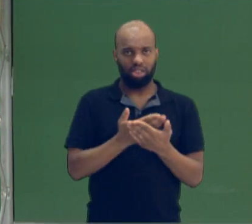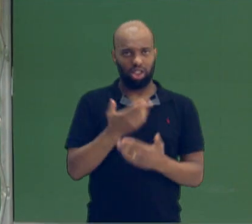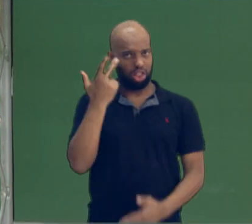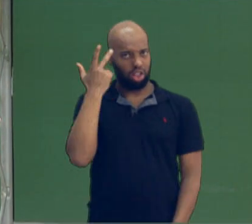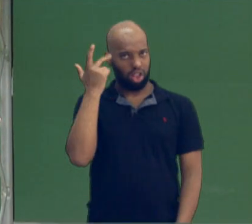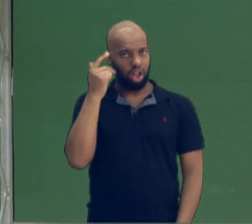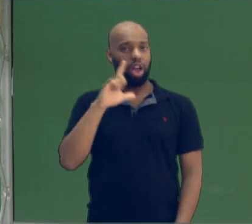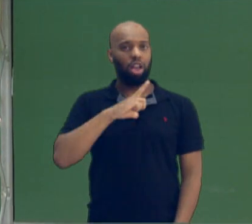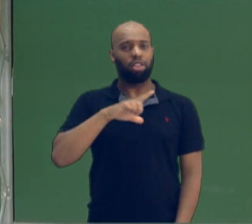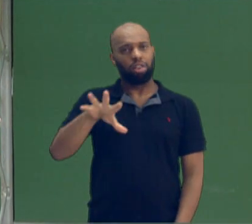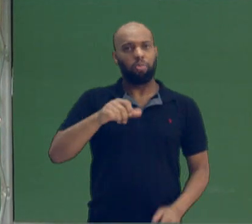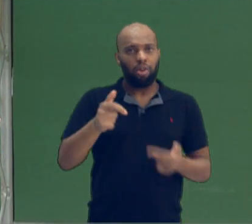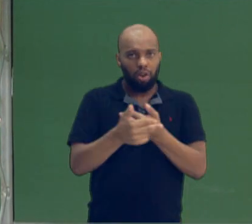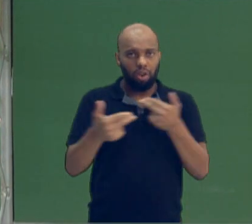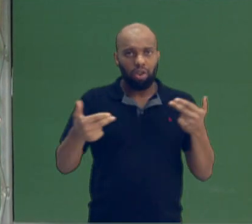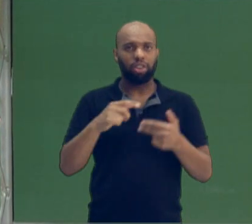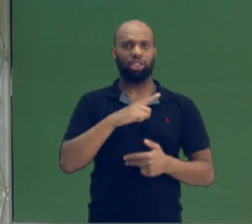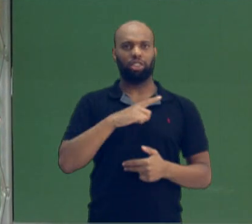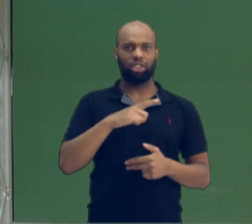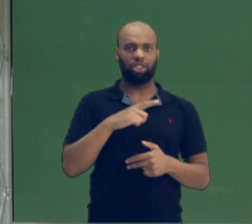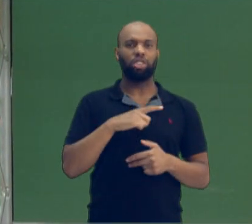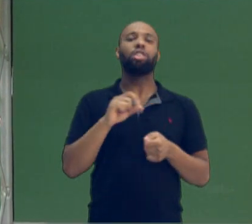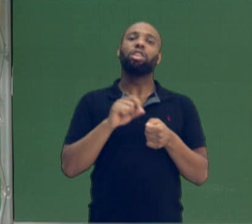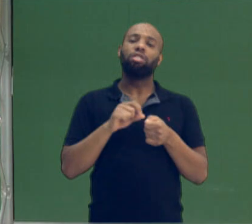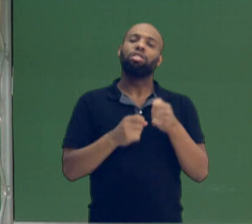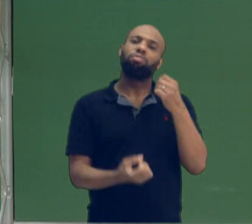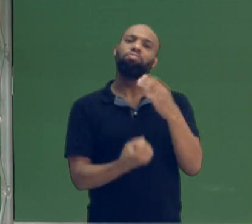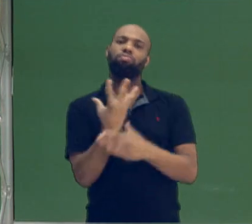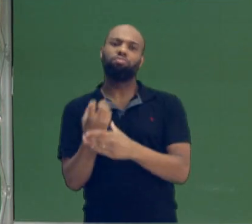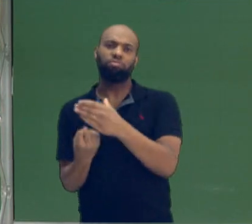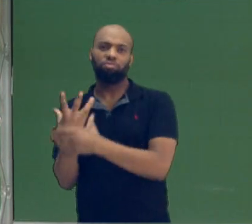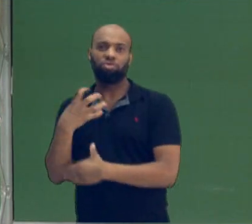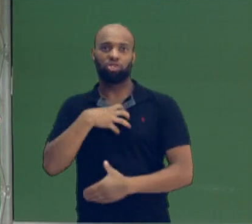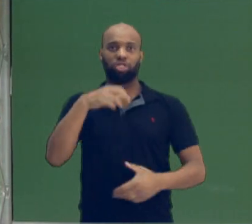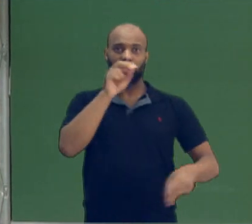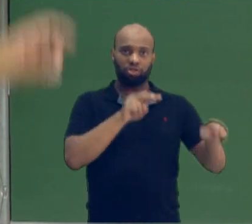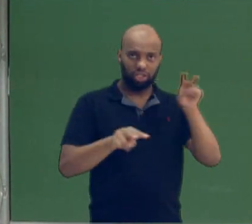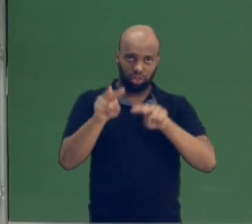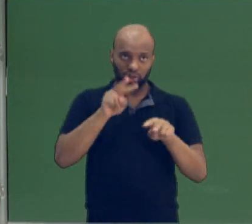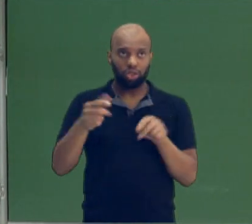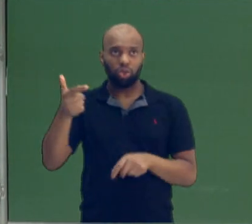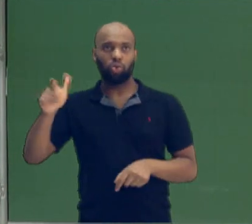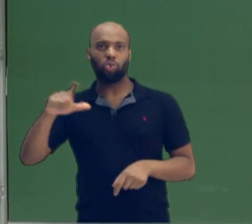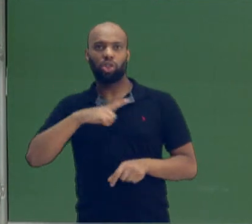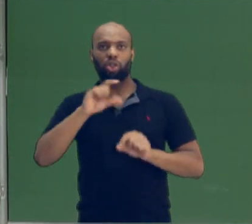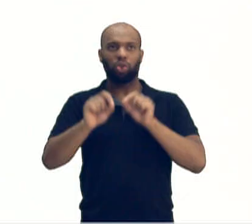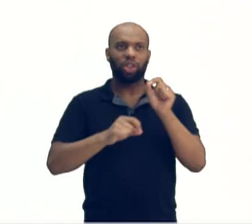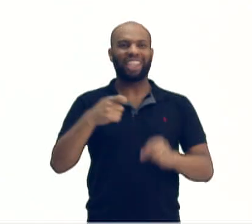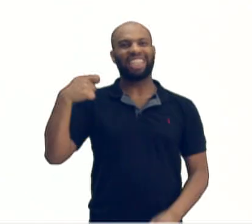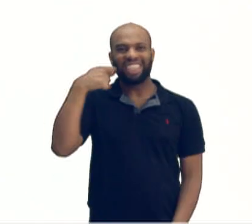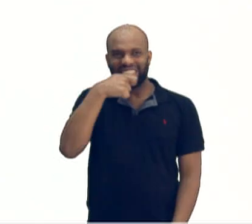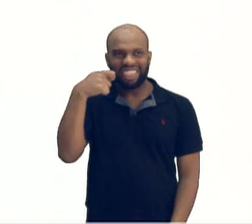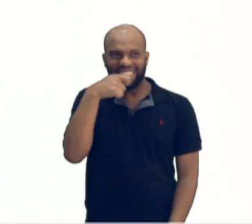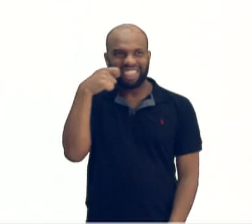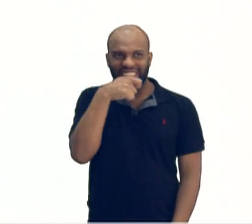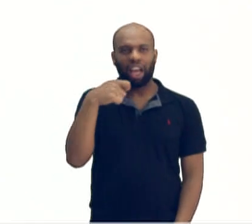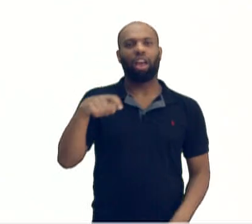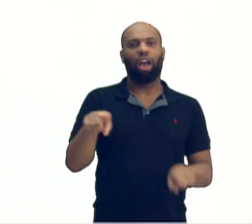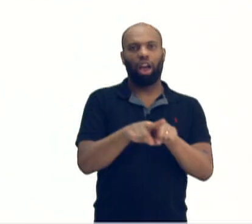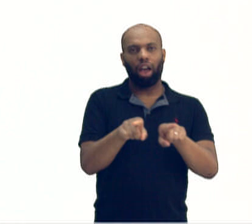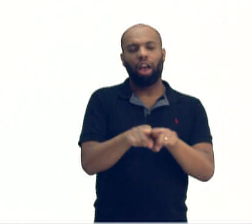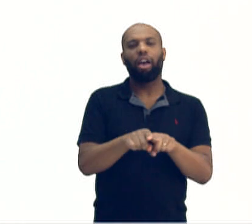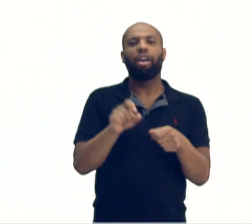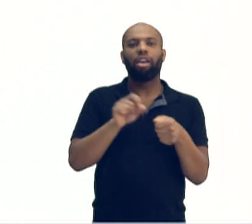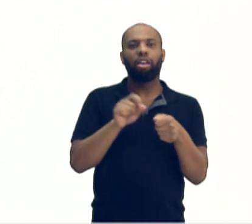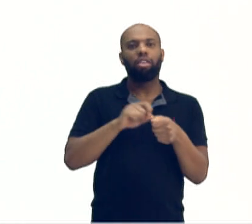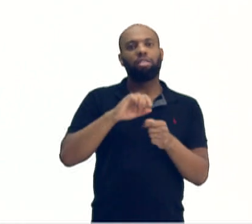Então, pegaram os materiais que eles tinham e criaram essa composição visual. No outro ali, nós temos escova de dente, enfim, para